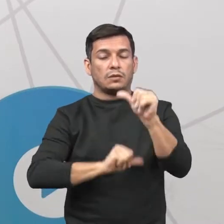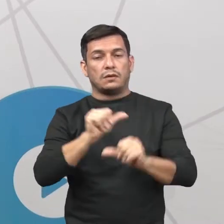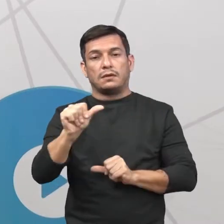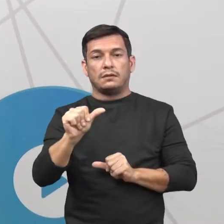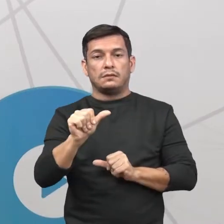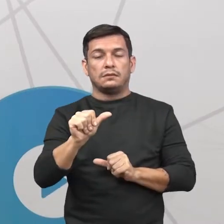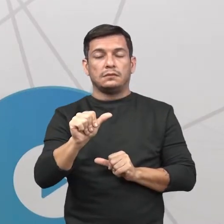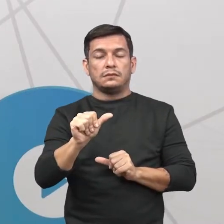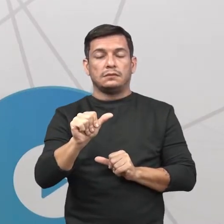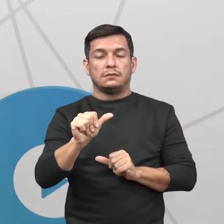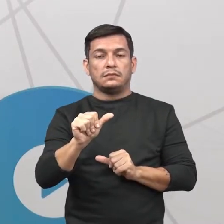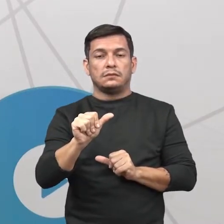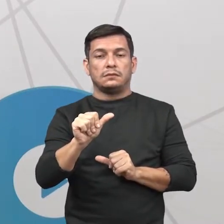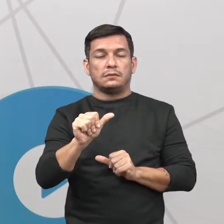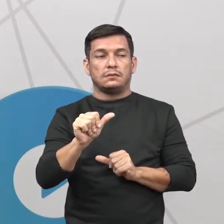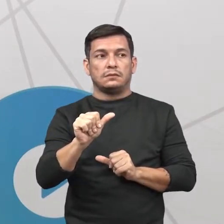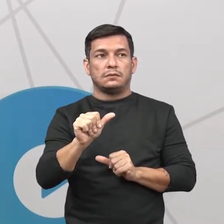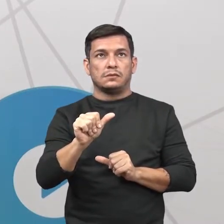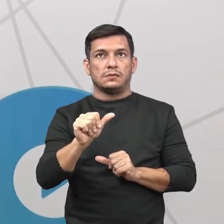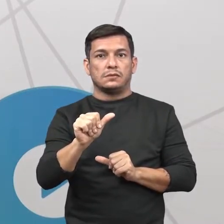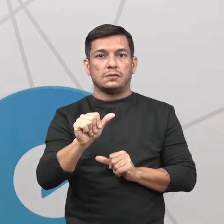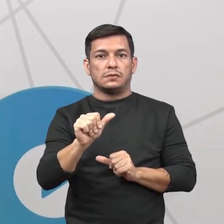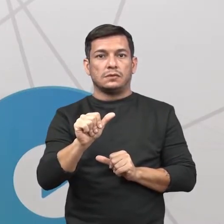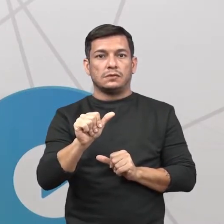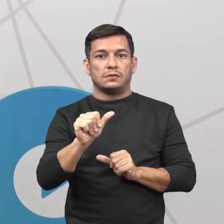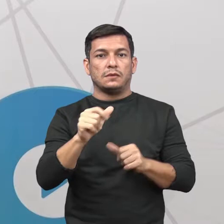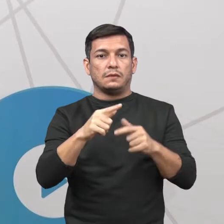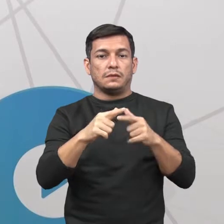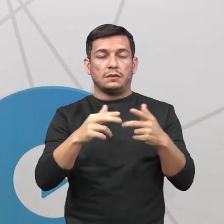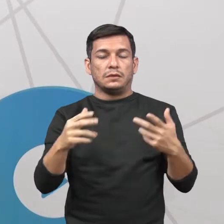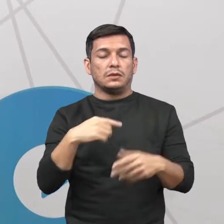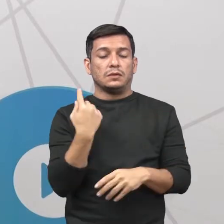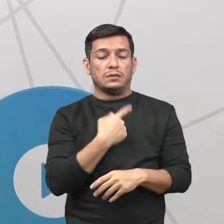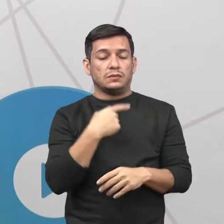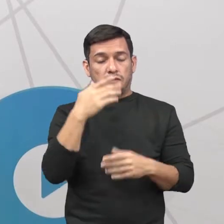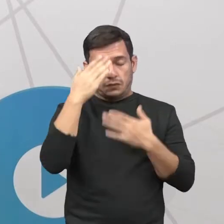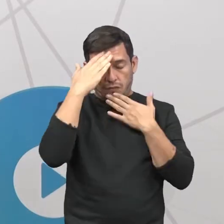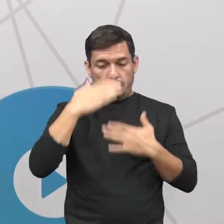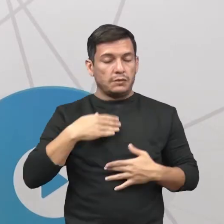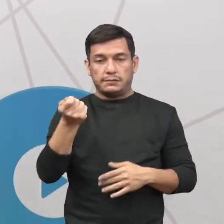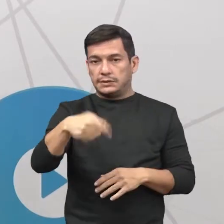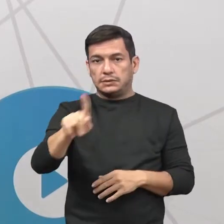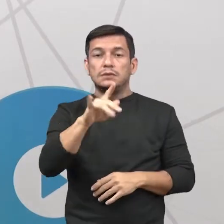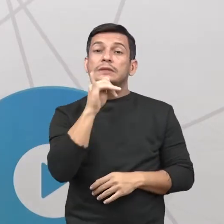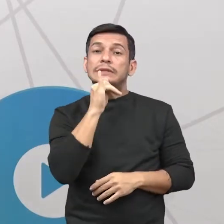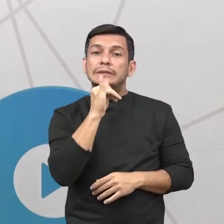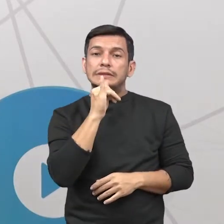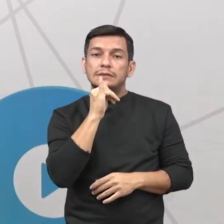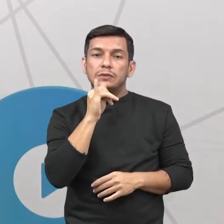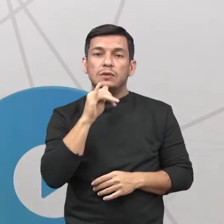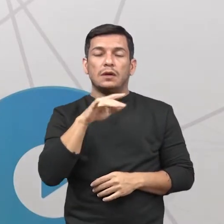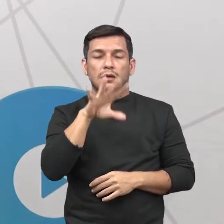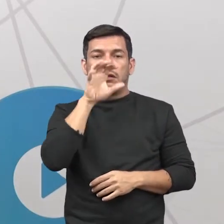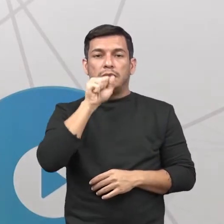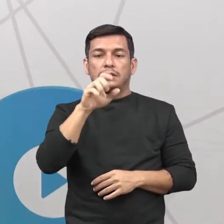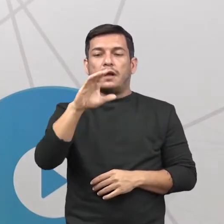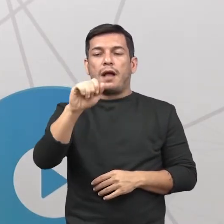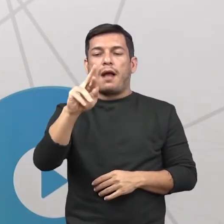trocado por substâncias que o nosso corpo não precisa, como por exemplo o gás